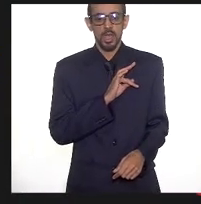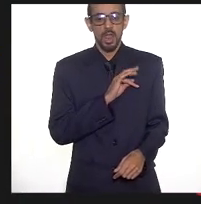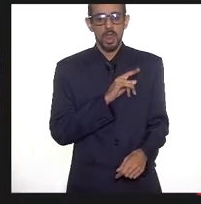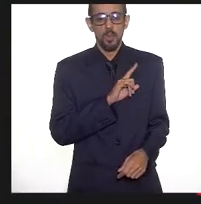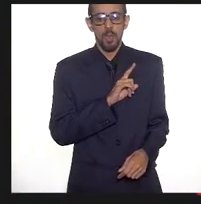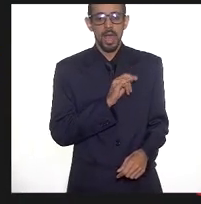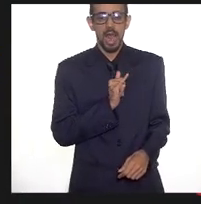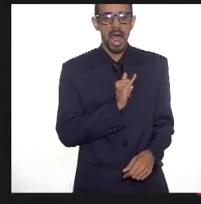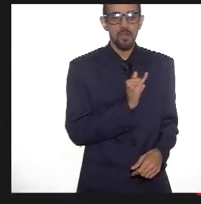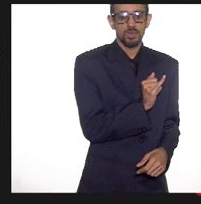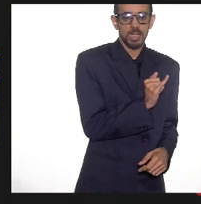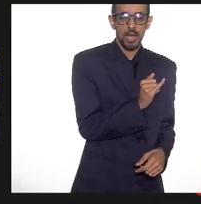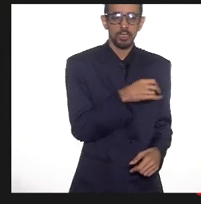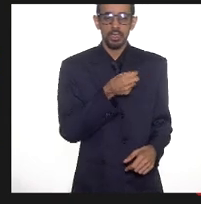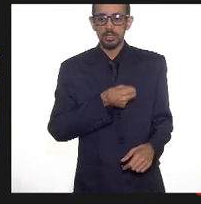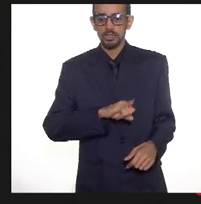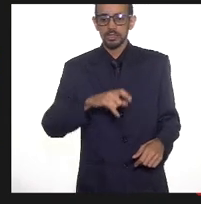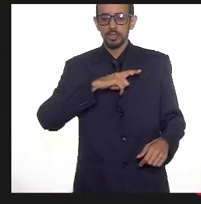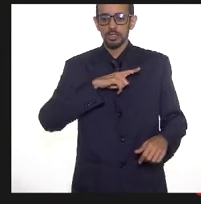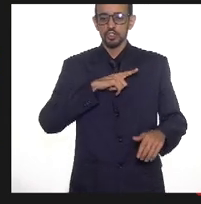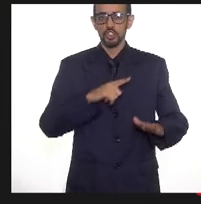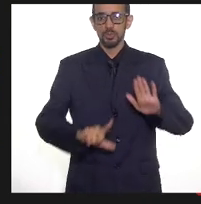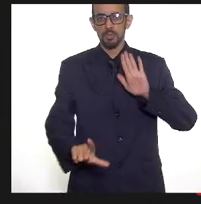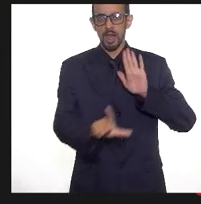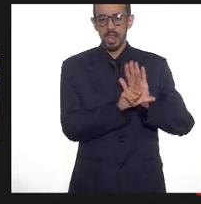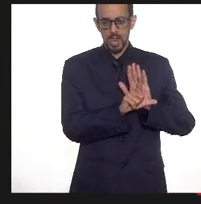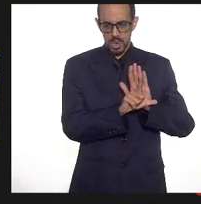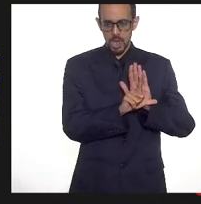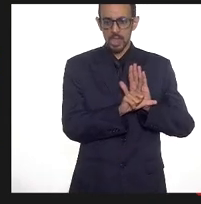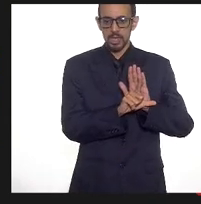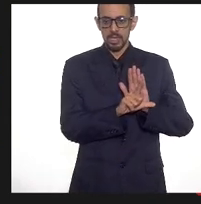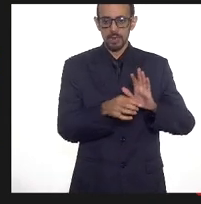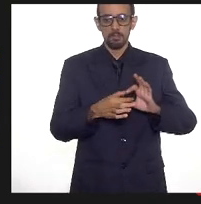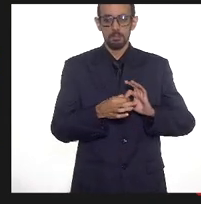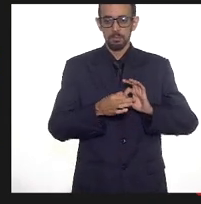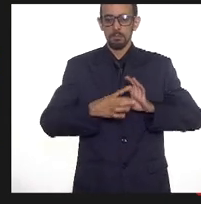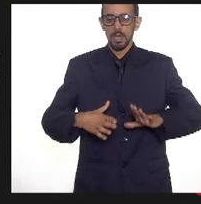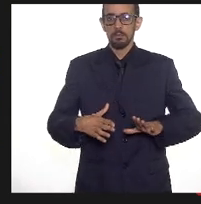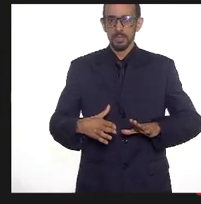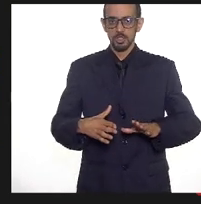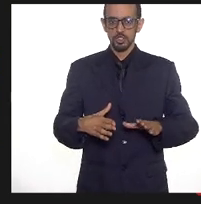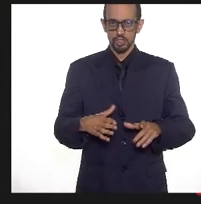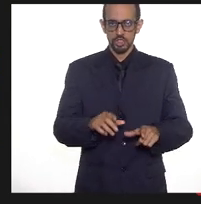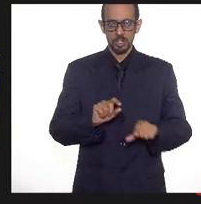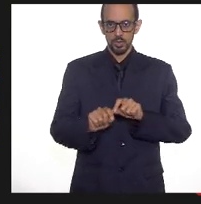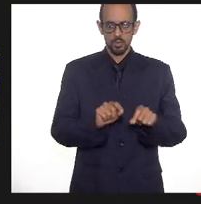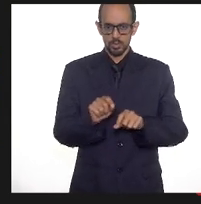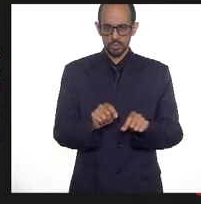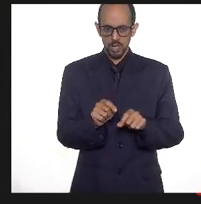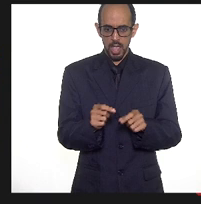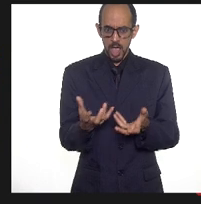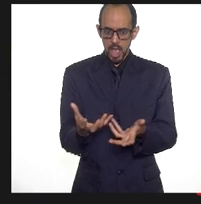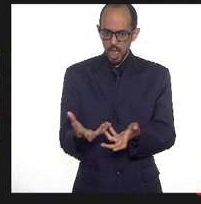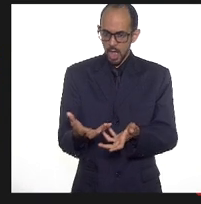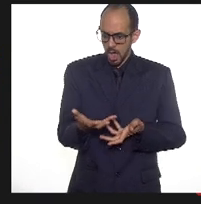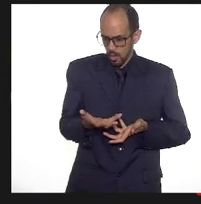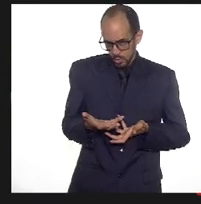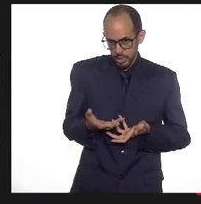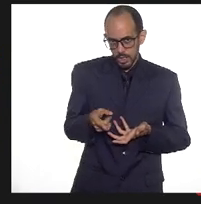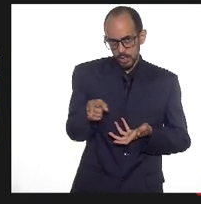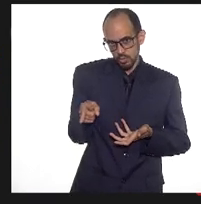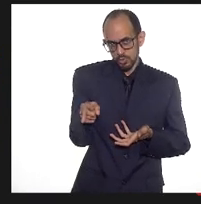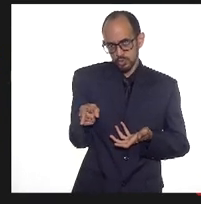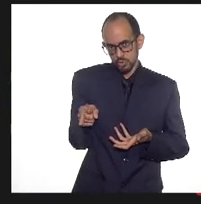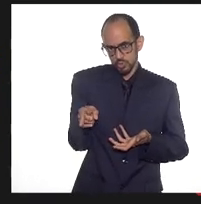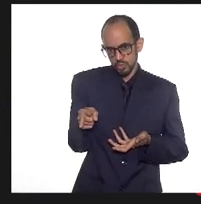na medida em que existia uma lei que poderia abrigá-los e tipificá-los. Chegamos à conclusão que